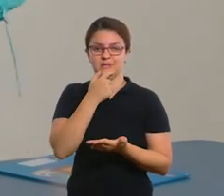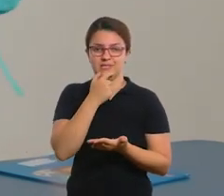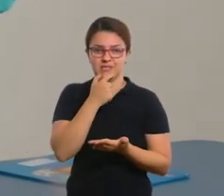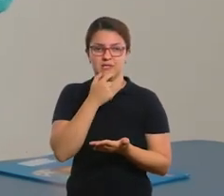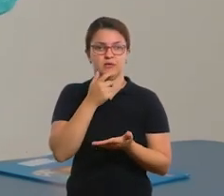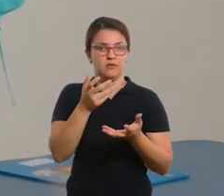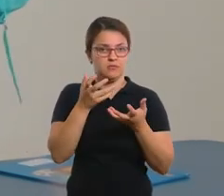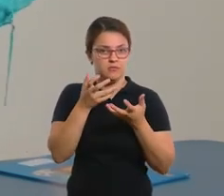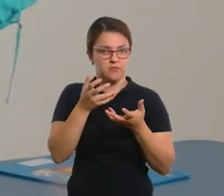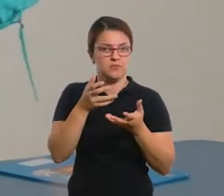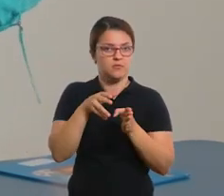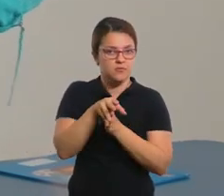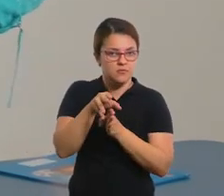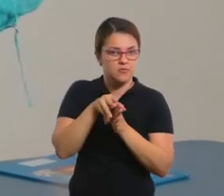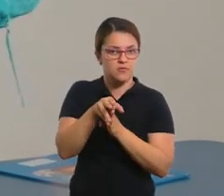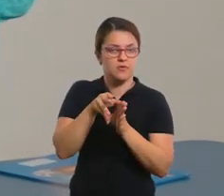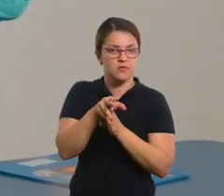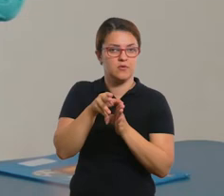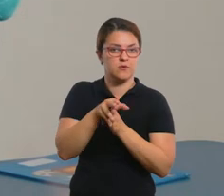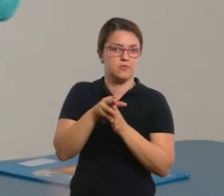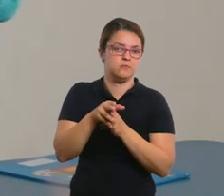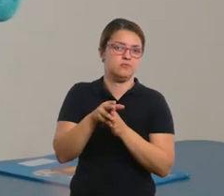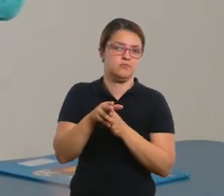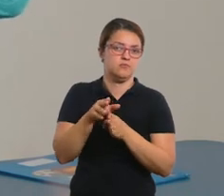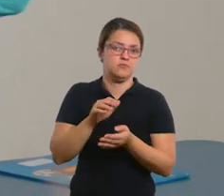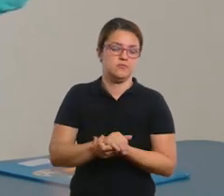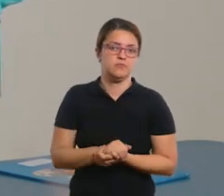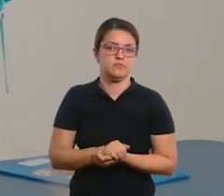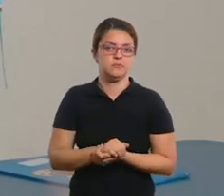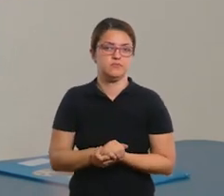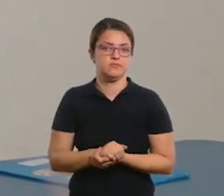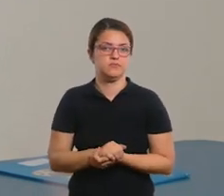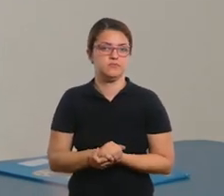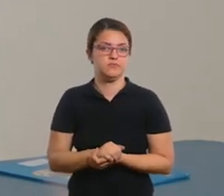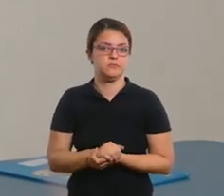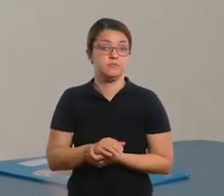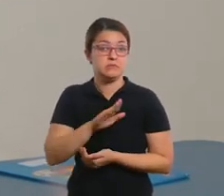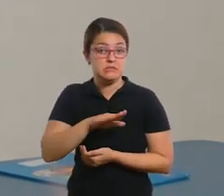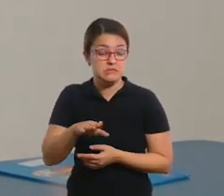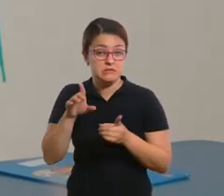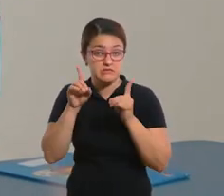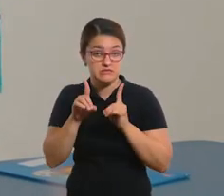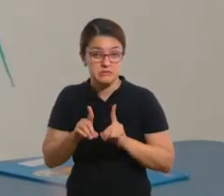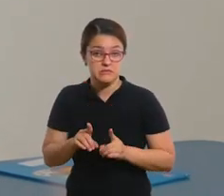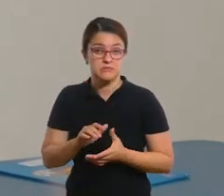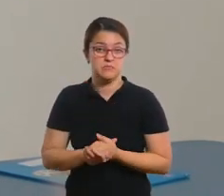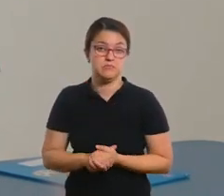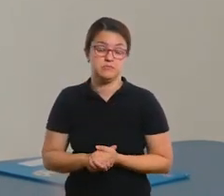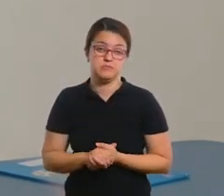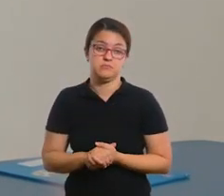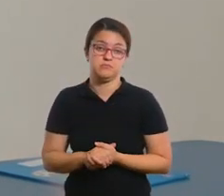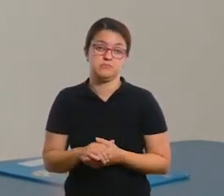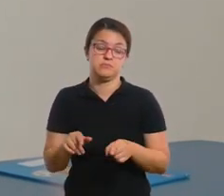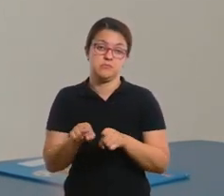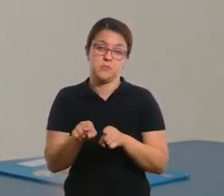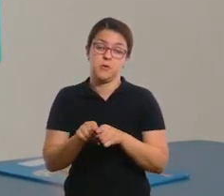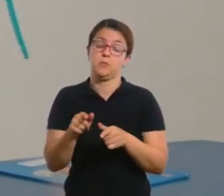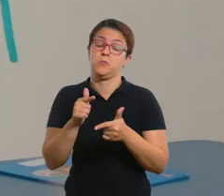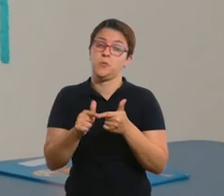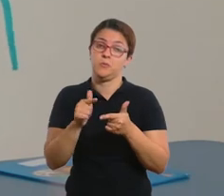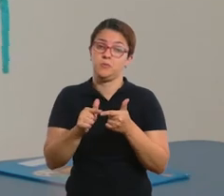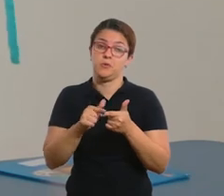quer e aí a gente vai andando conforme a orientação da professora. Crianças com deficiência podem ter problemas de